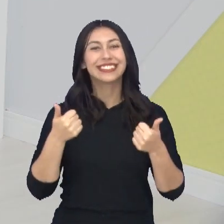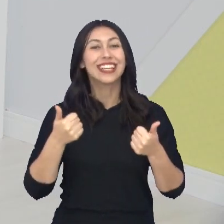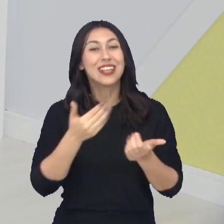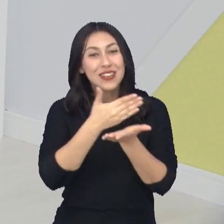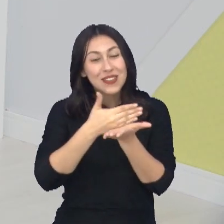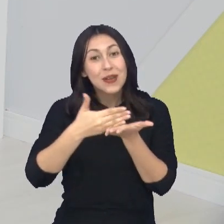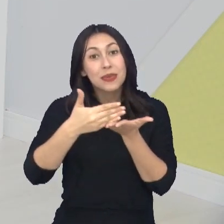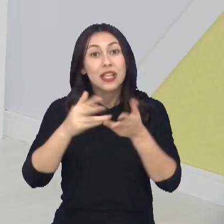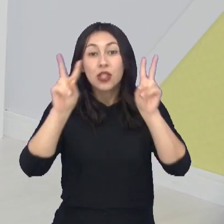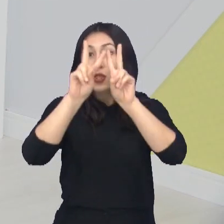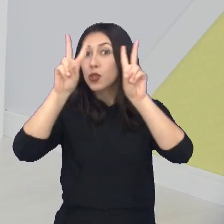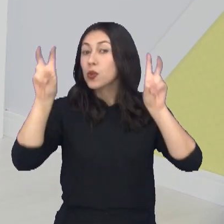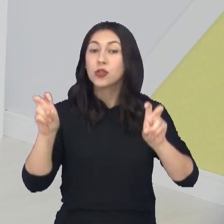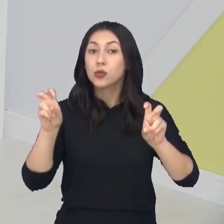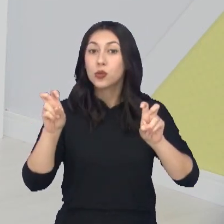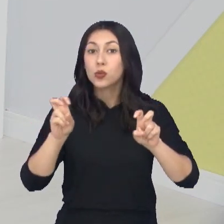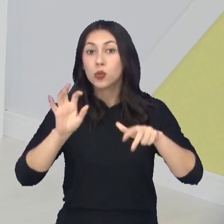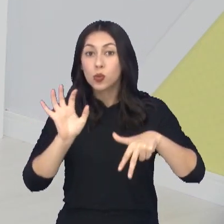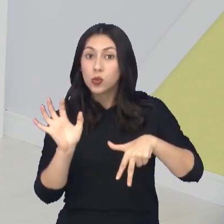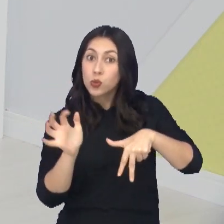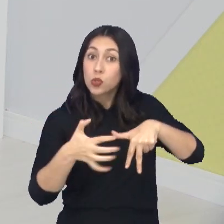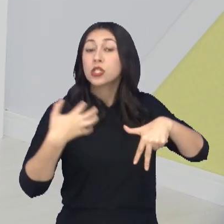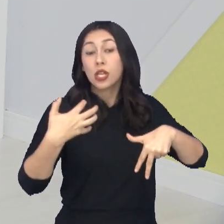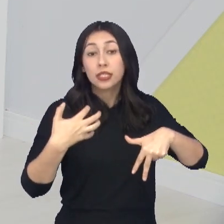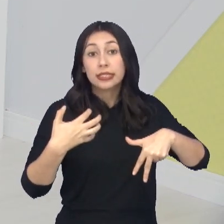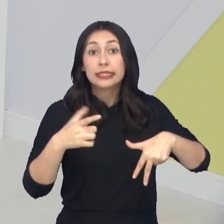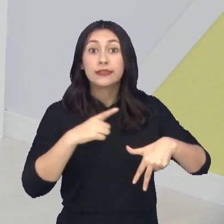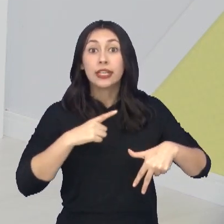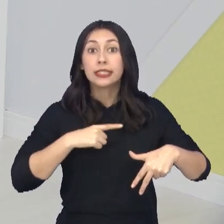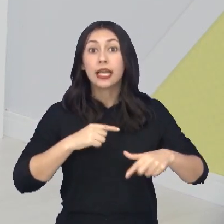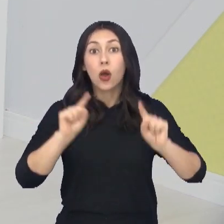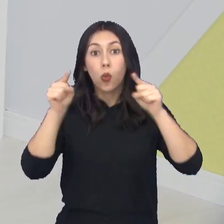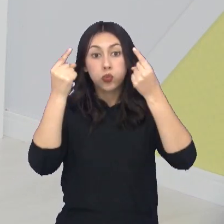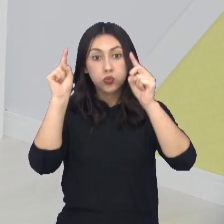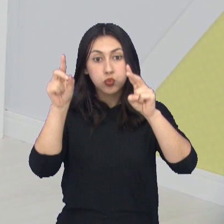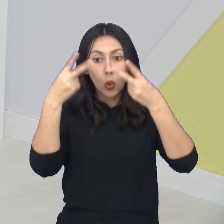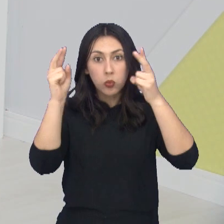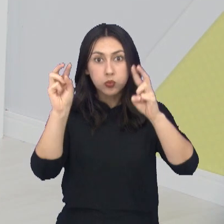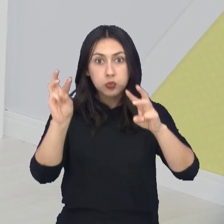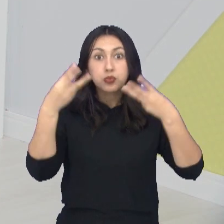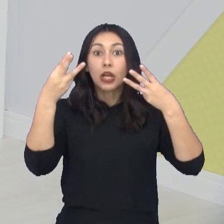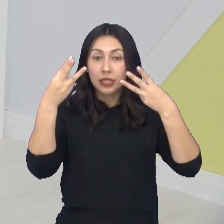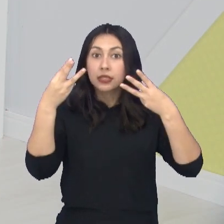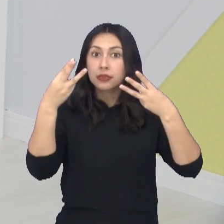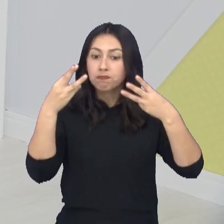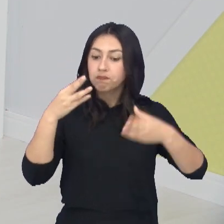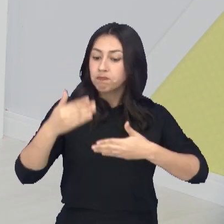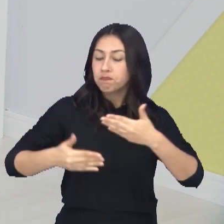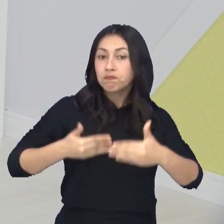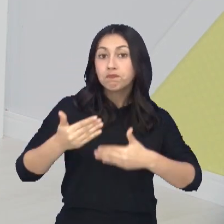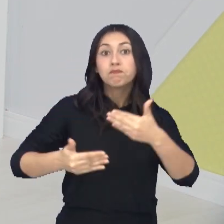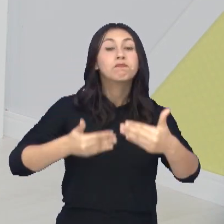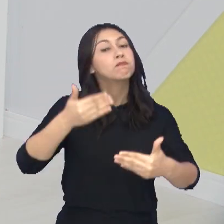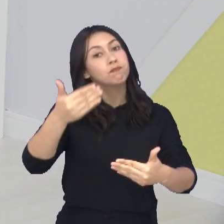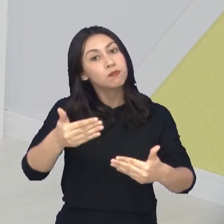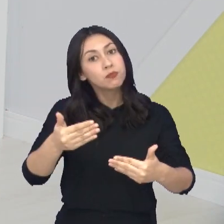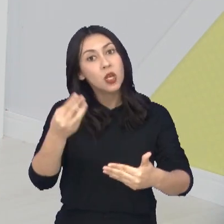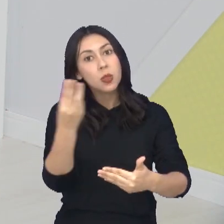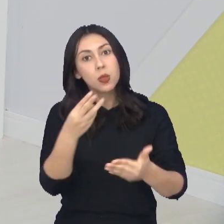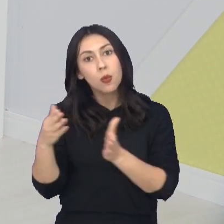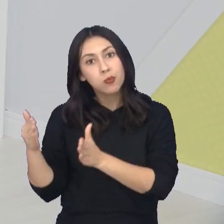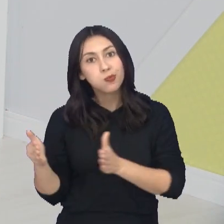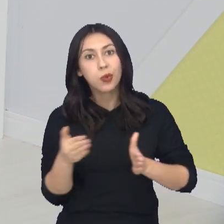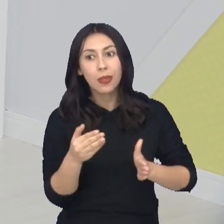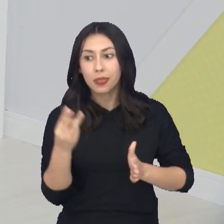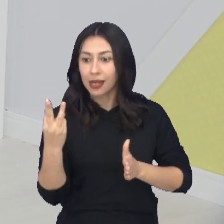Vamos começar falando do Joseense. O Tigre do Vale terá três decisões nas próximas três rodadas desta terceira fase. É muito